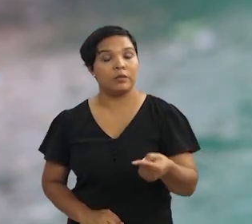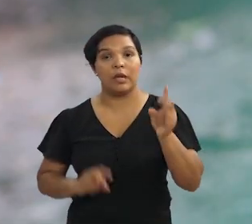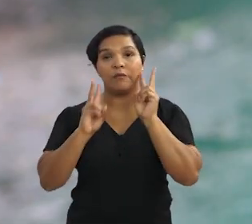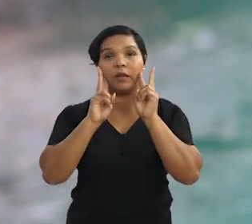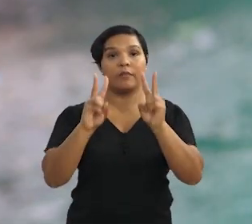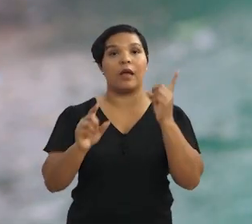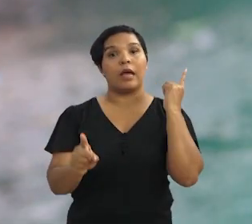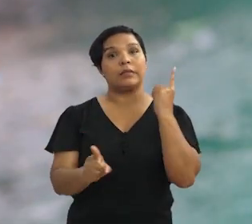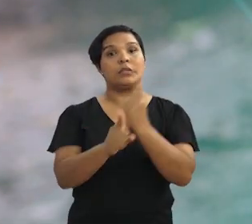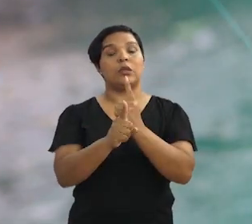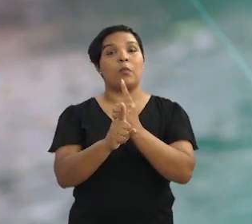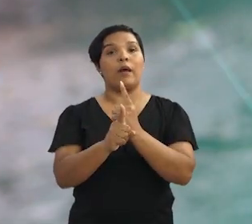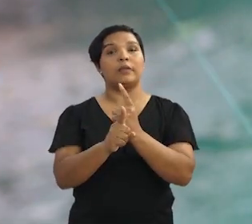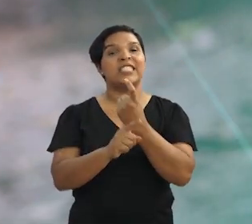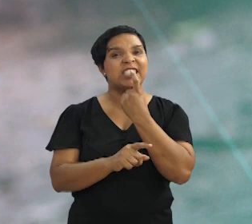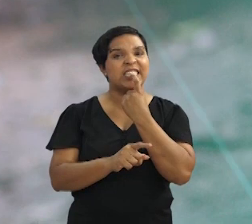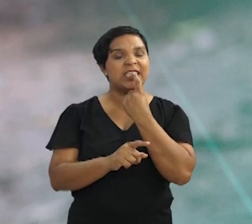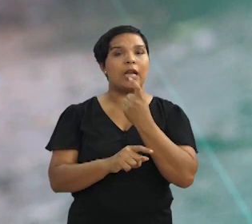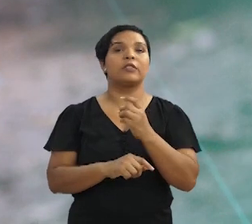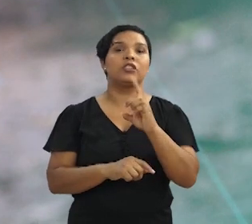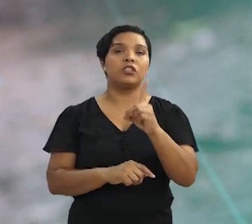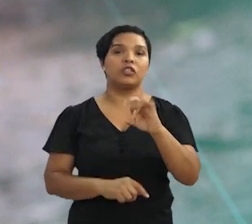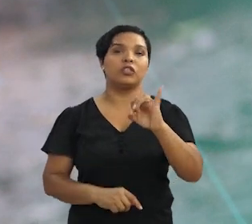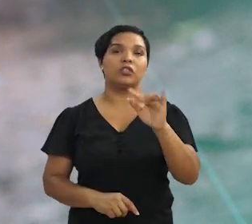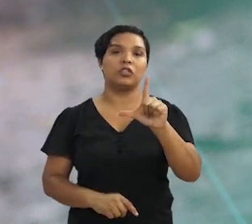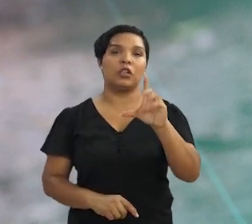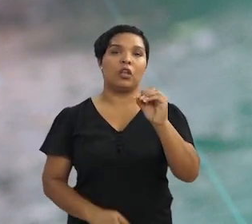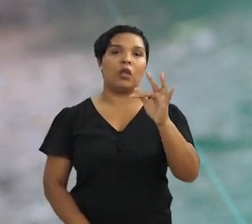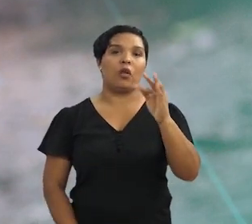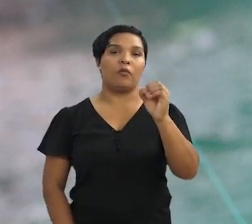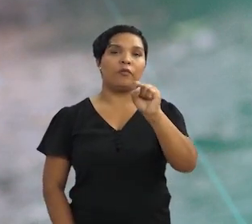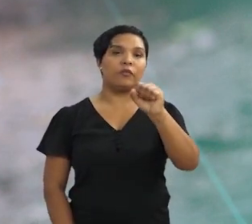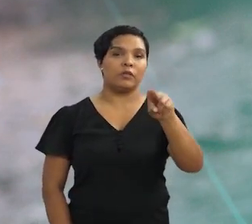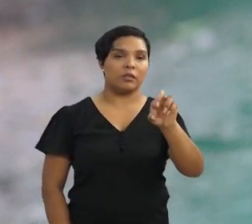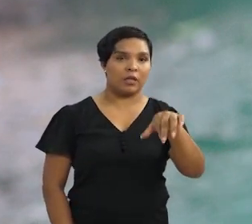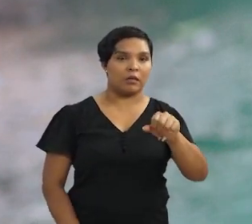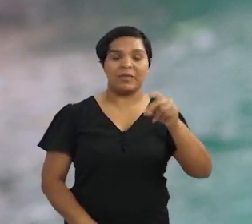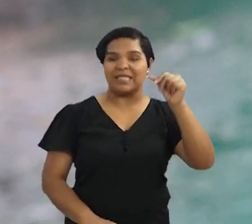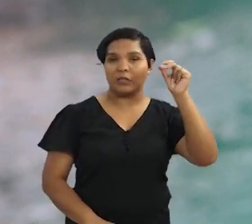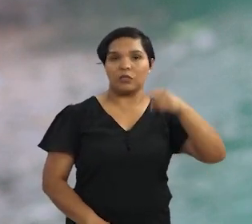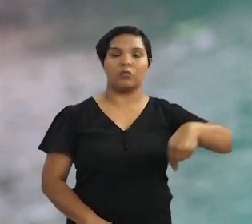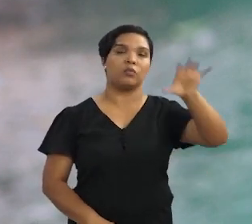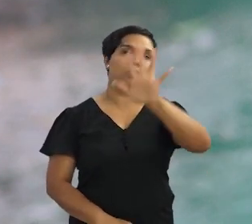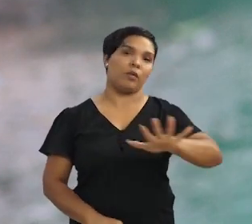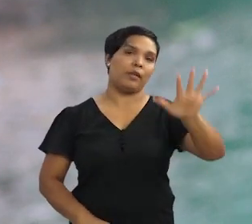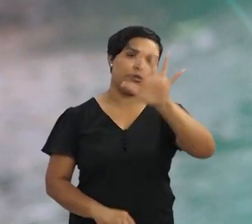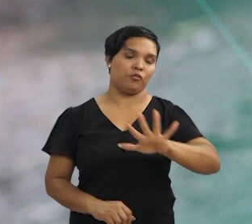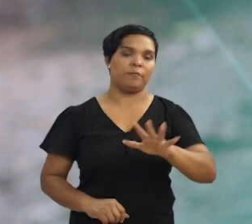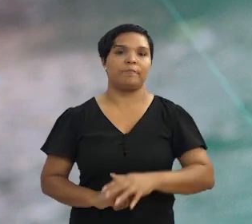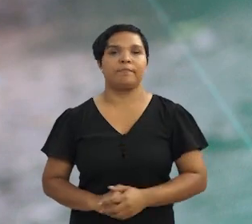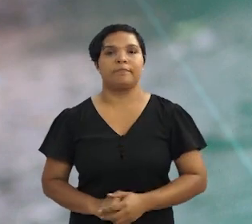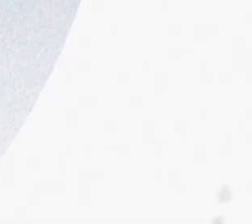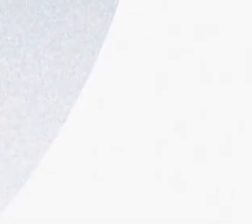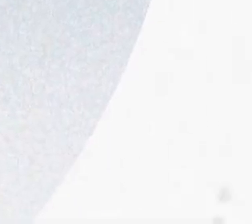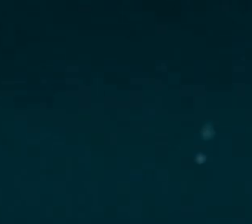No próximo bloco, a gente vai ver a descoberta de uma vértebra de Dilophosauro, um dos dinossauros mais antigos do Nordeste. A gente volta já